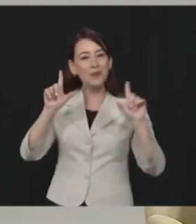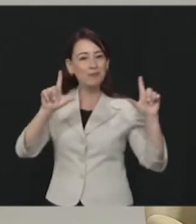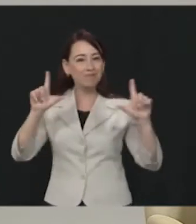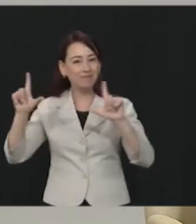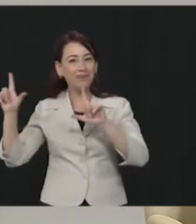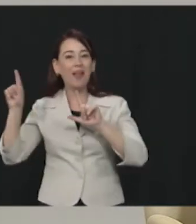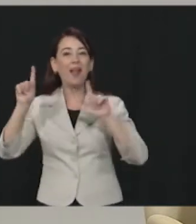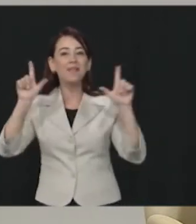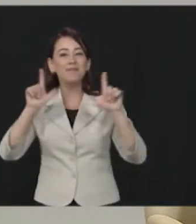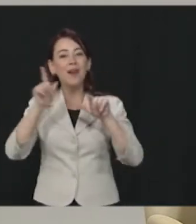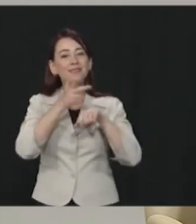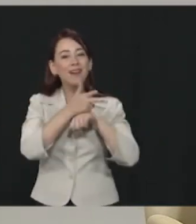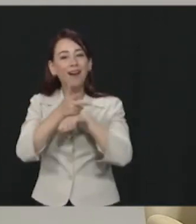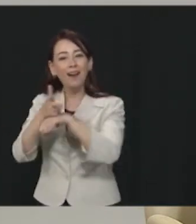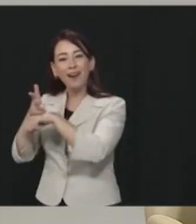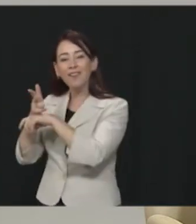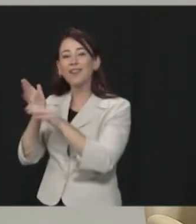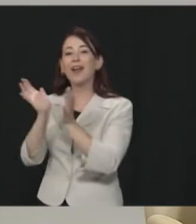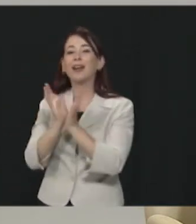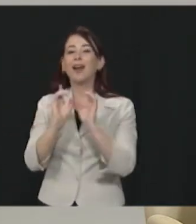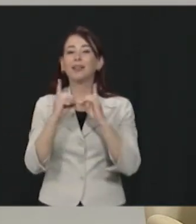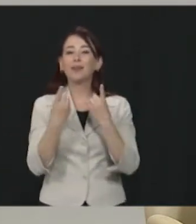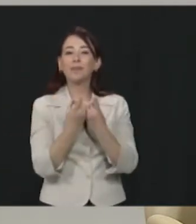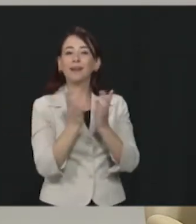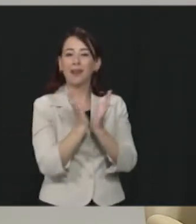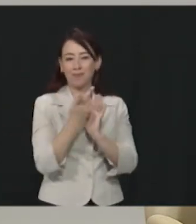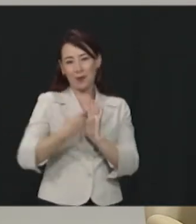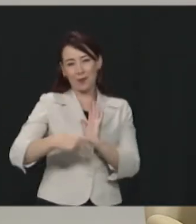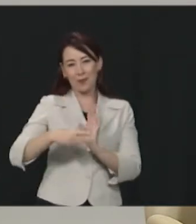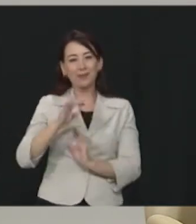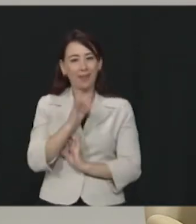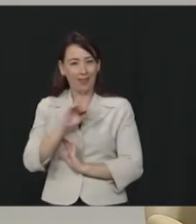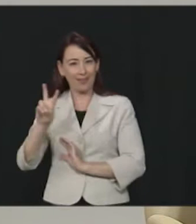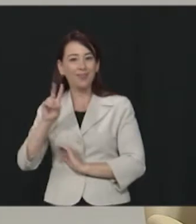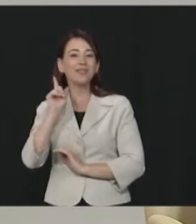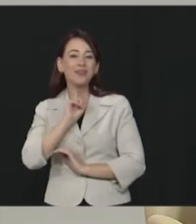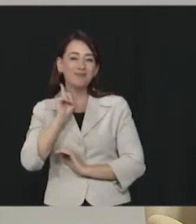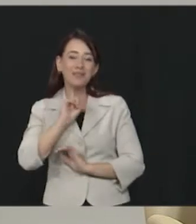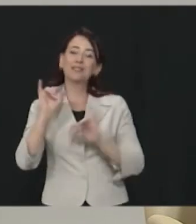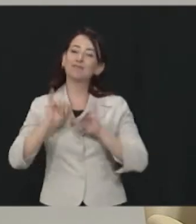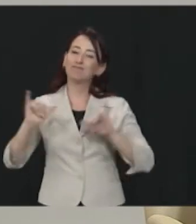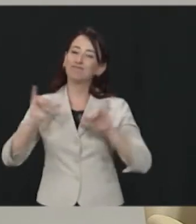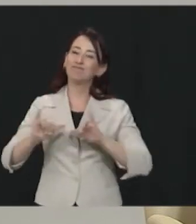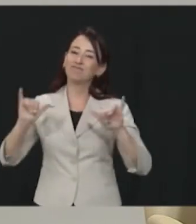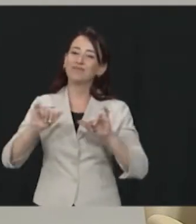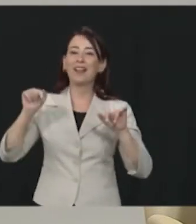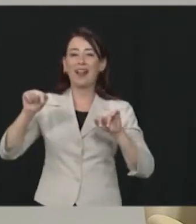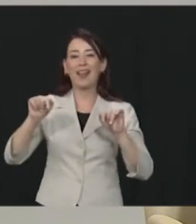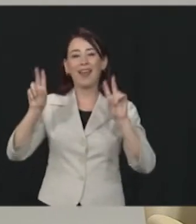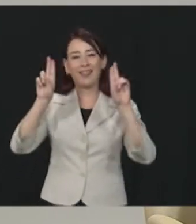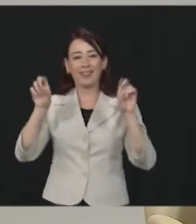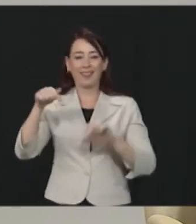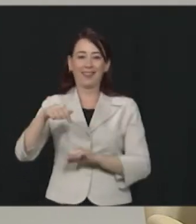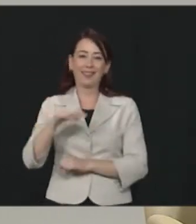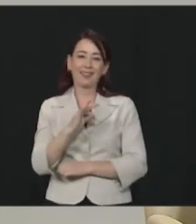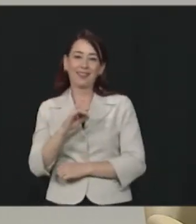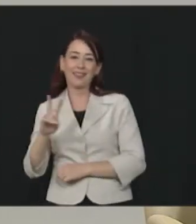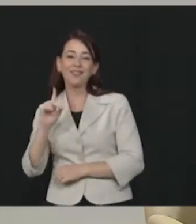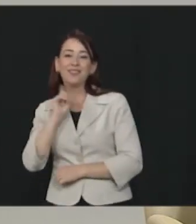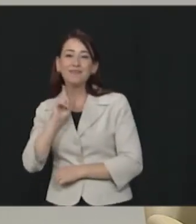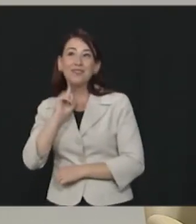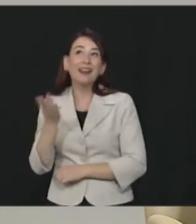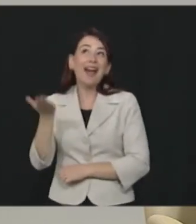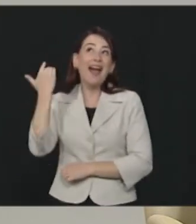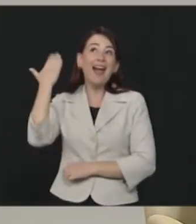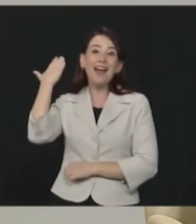peças produzidas pelo Departamento de Arte aqui da Rede Minas, que rodou aí por muito tempo na nossa programação. Essa é da época